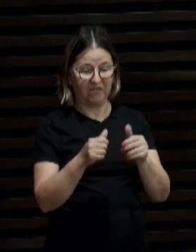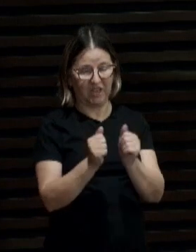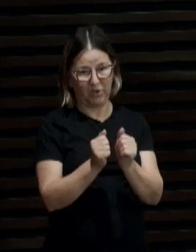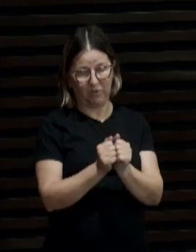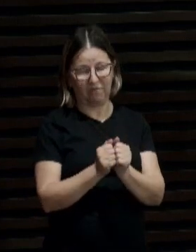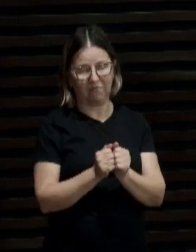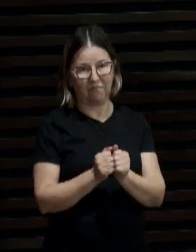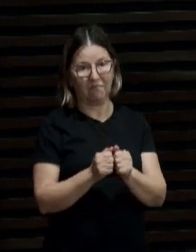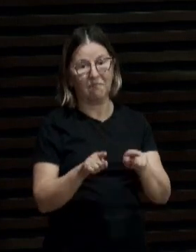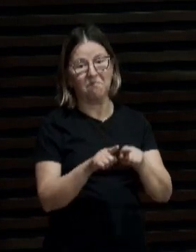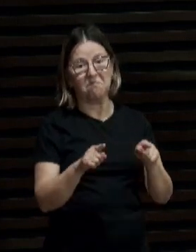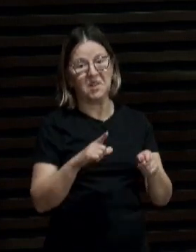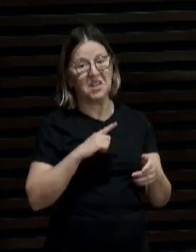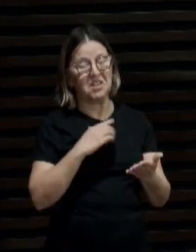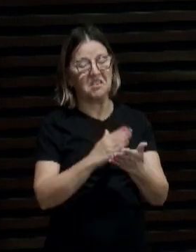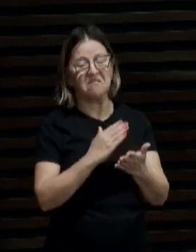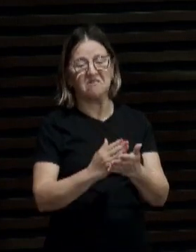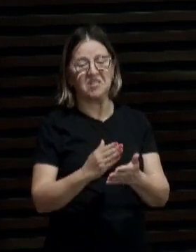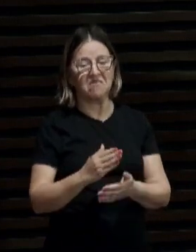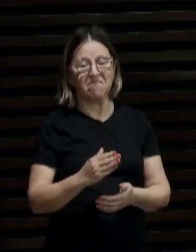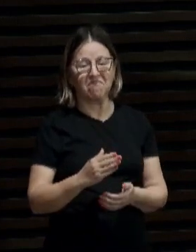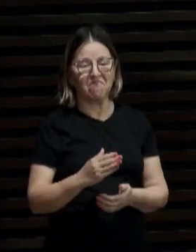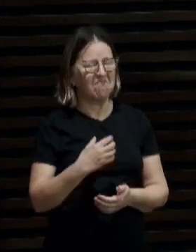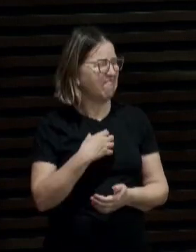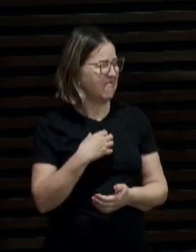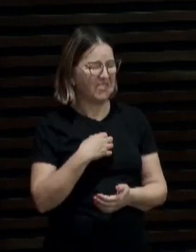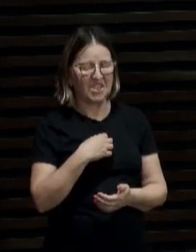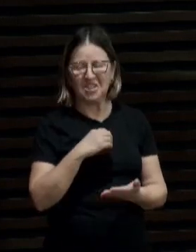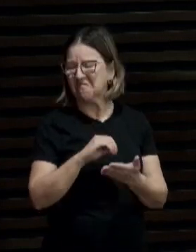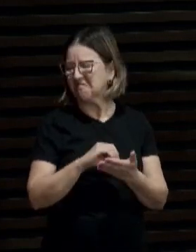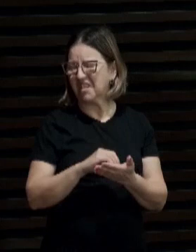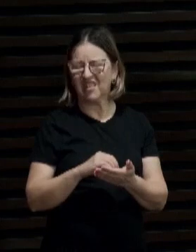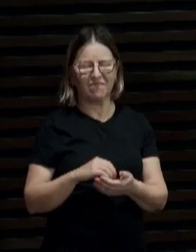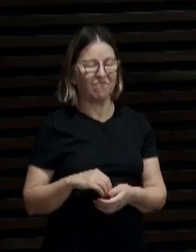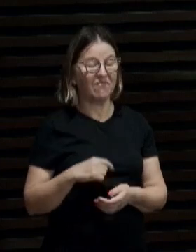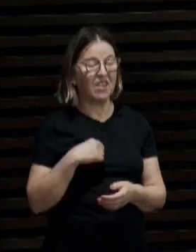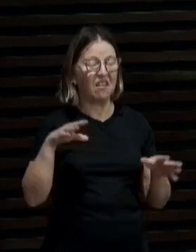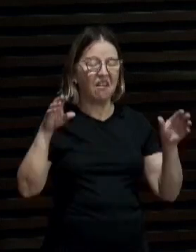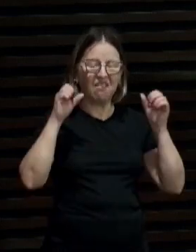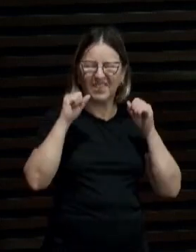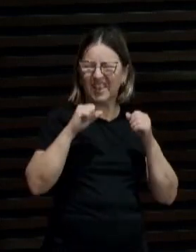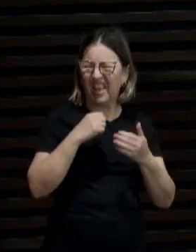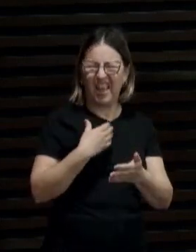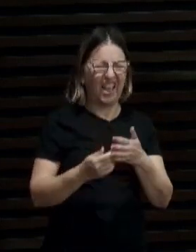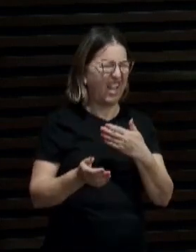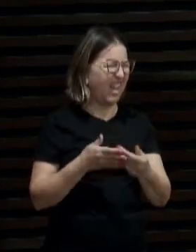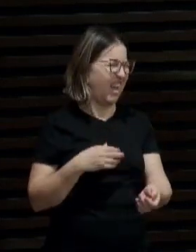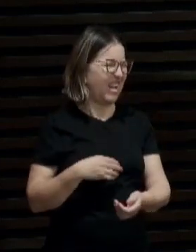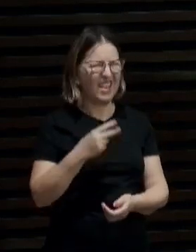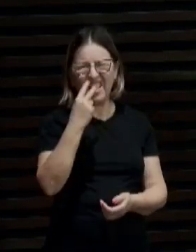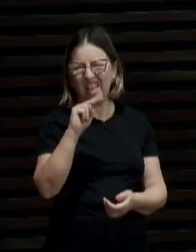Eu ouvi de pessoas que, eu assisto pela internet quando eu